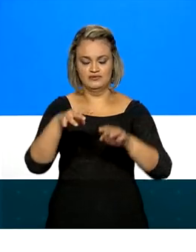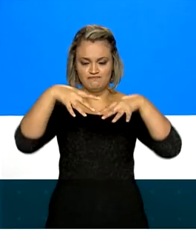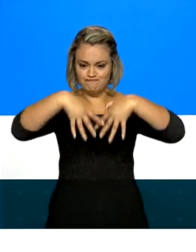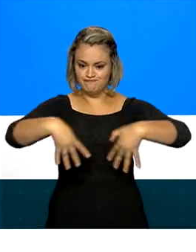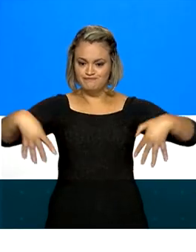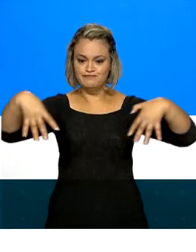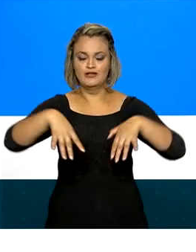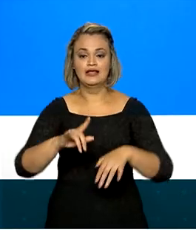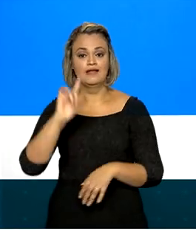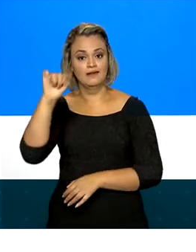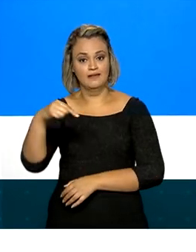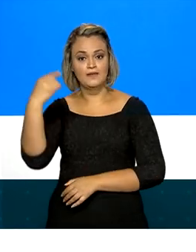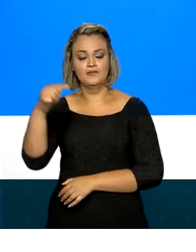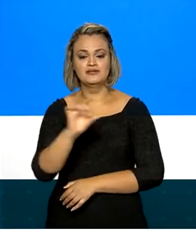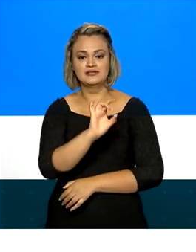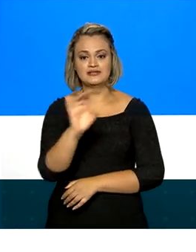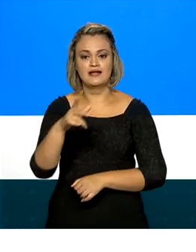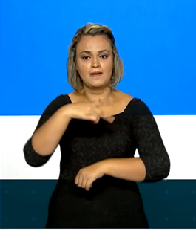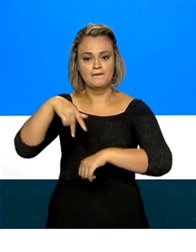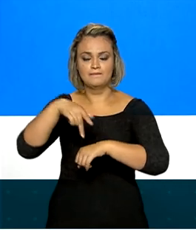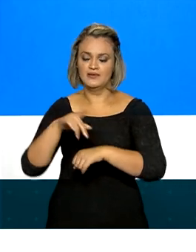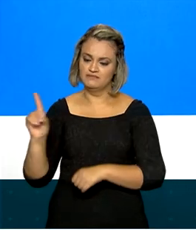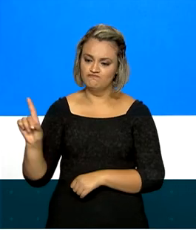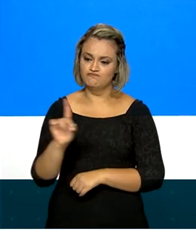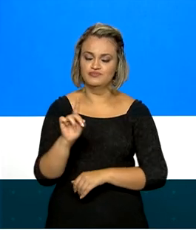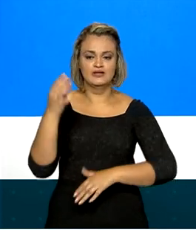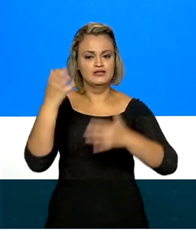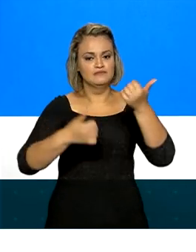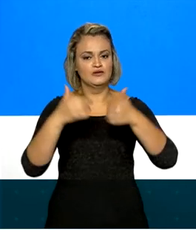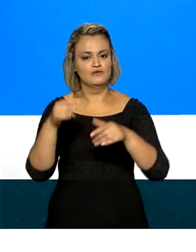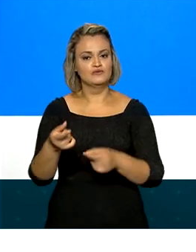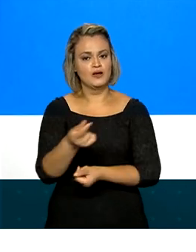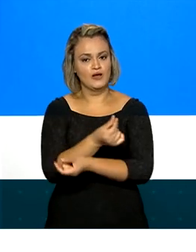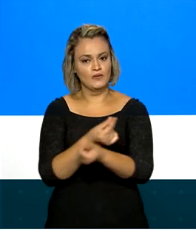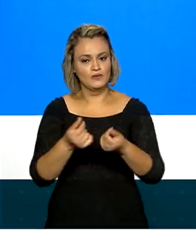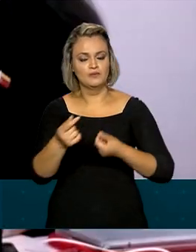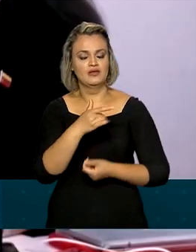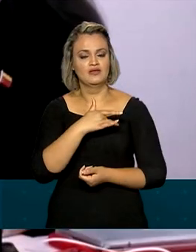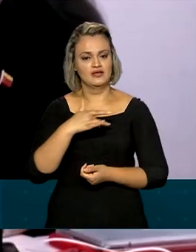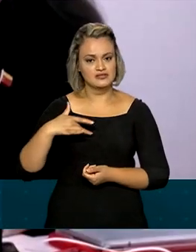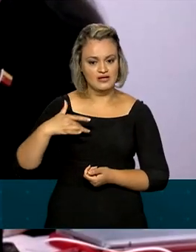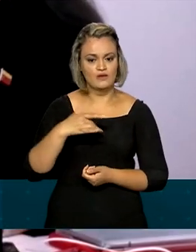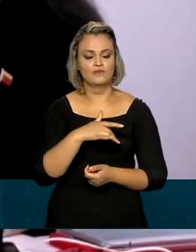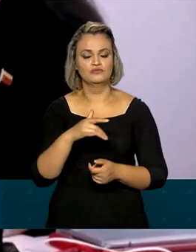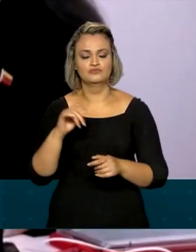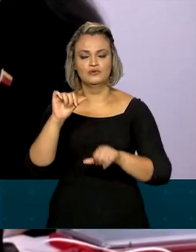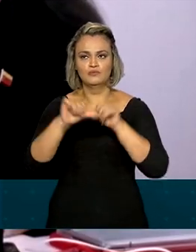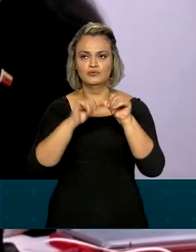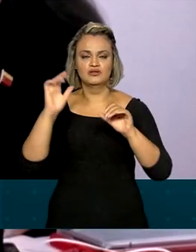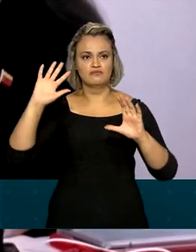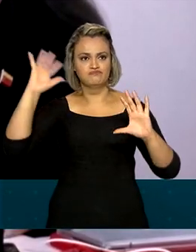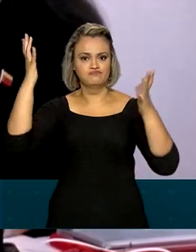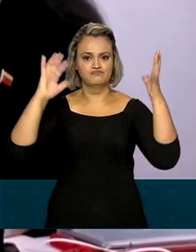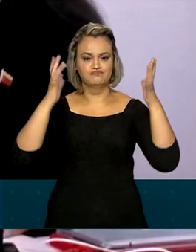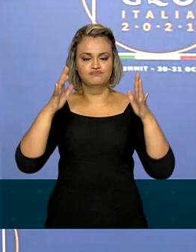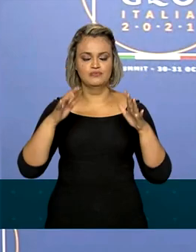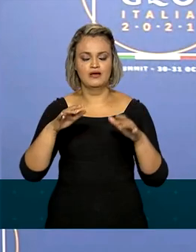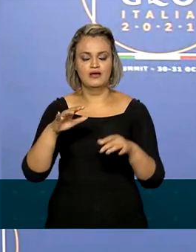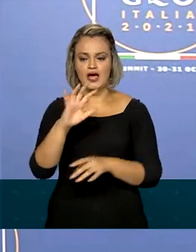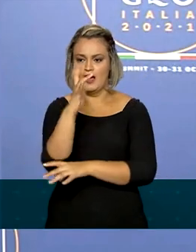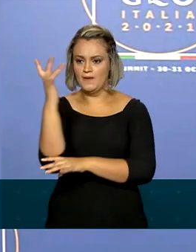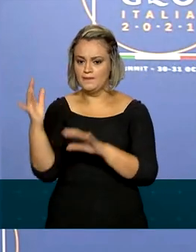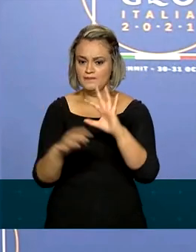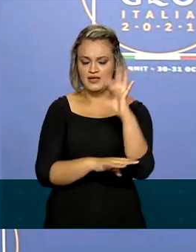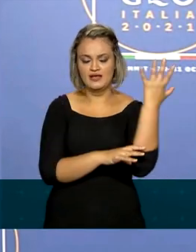as plenárias, onde cada país deu sua contribuição sobre economia e saúde globais, mudanças climáticas e meio ambiente